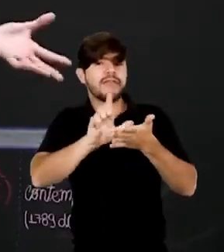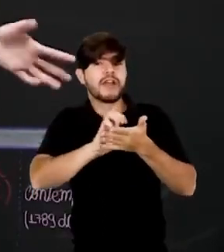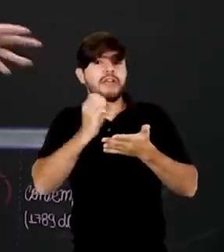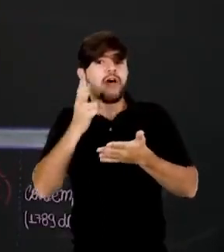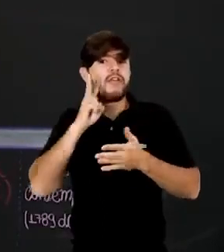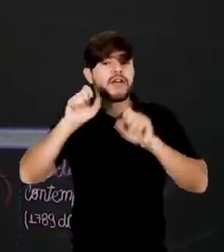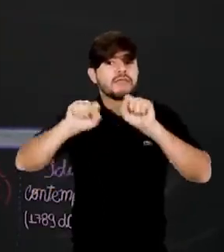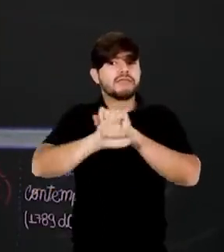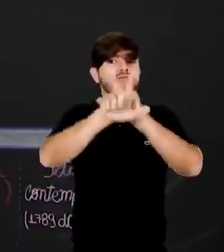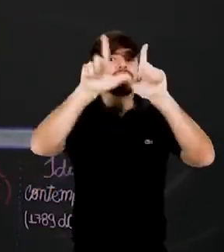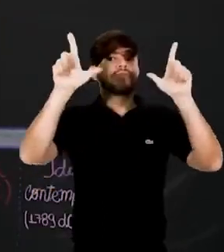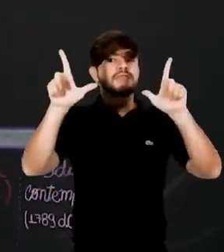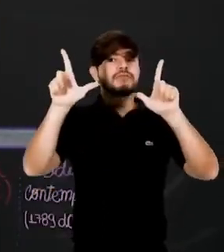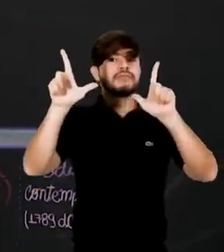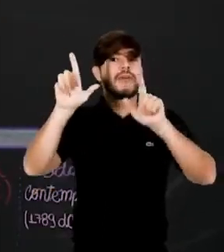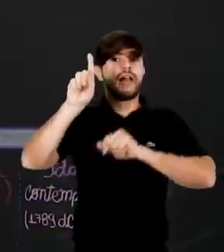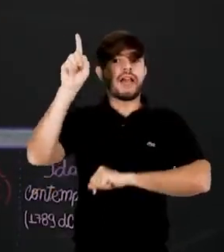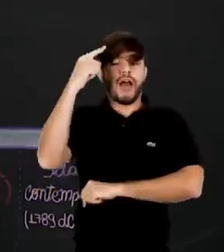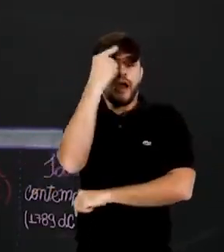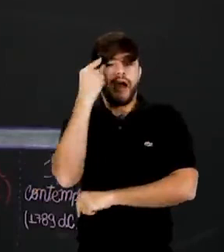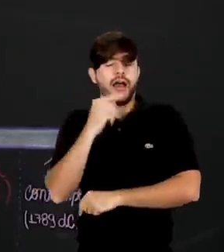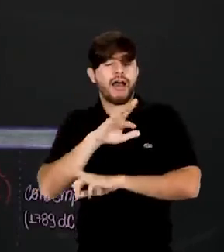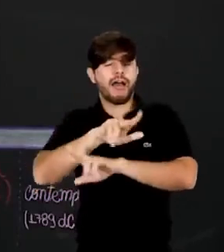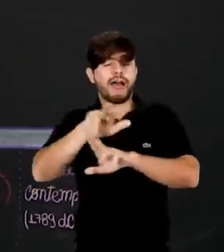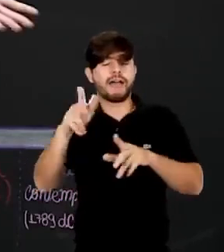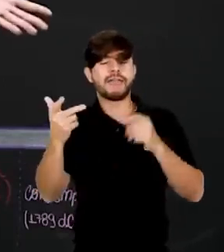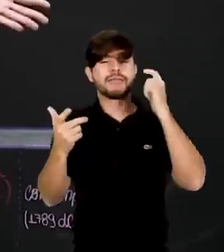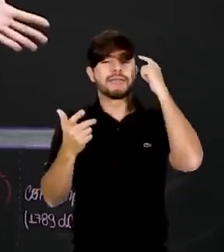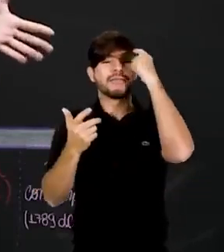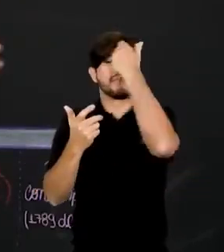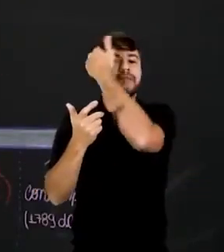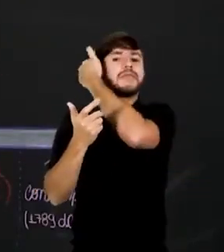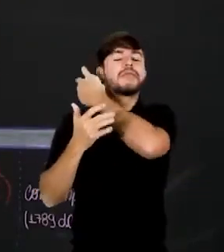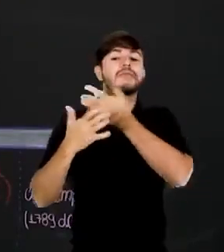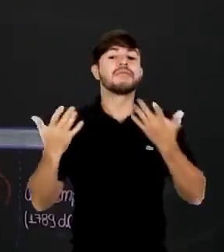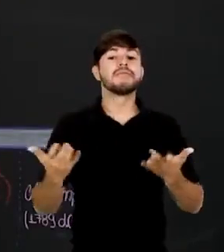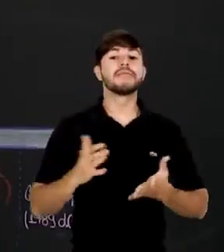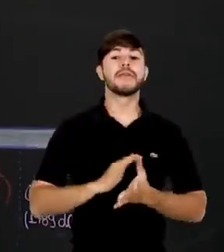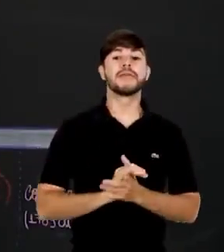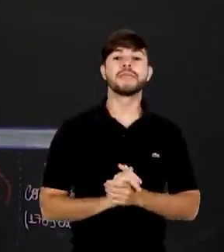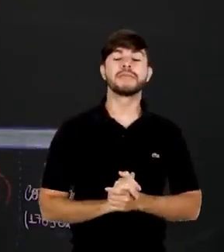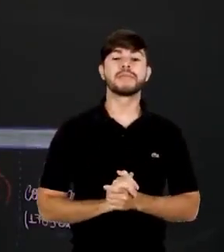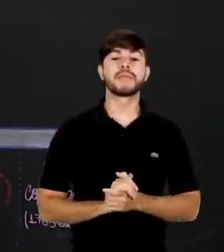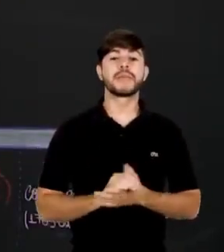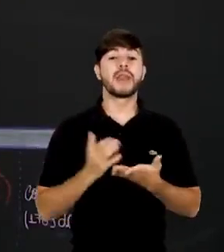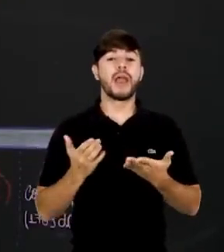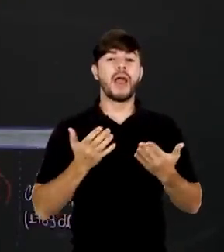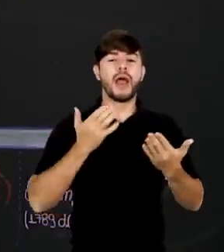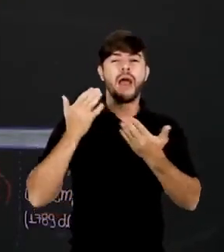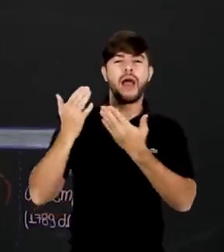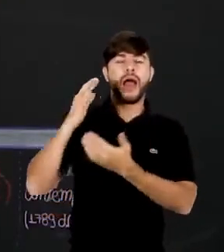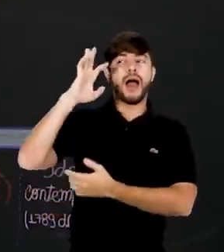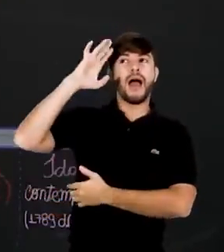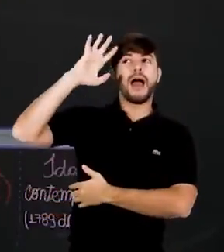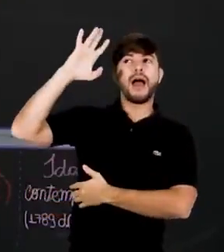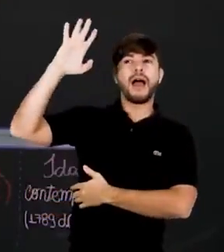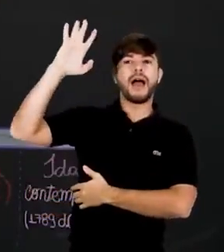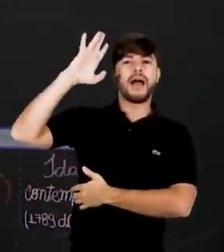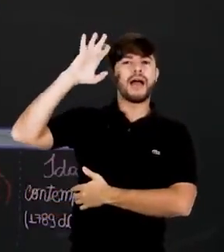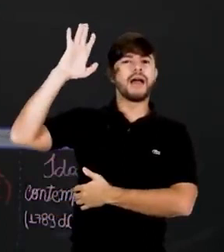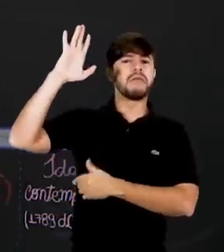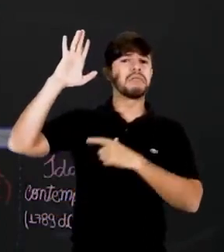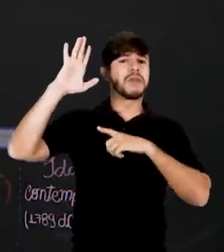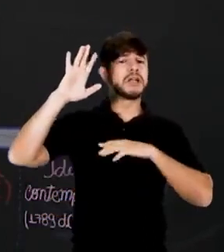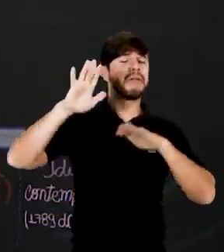Harry Potter ou o Mágico de Oz, esses filmes e livros também, né, eles tratam de uma fantasia, que até tem